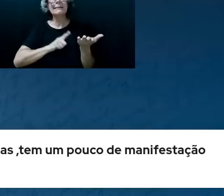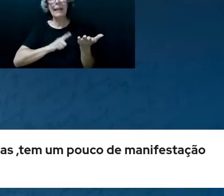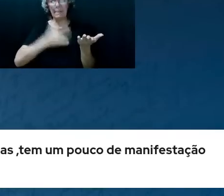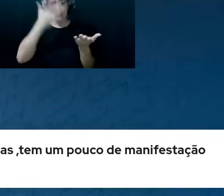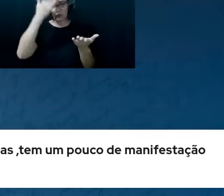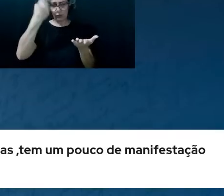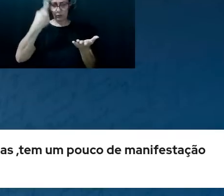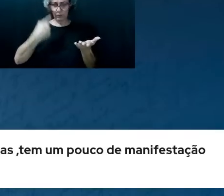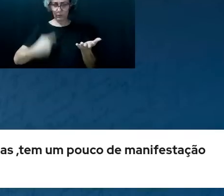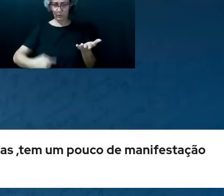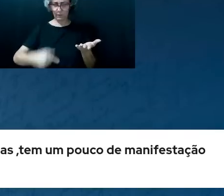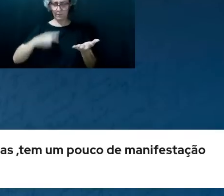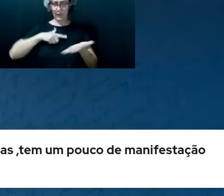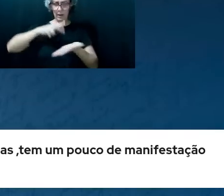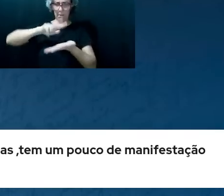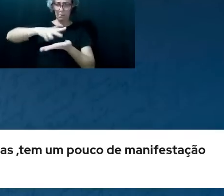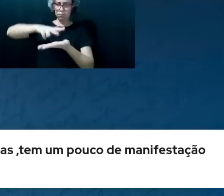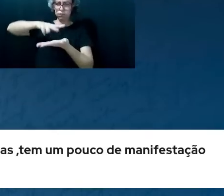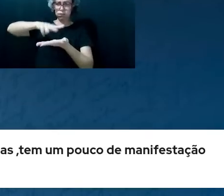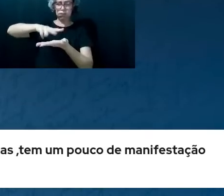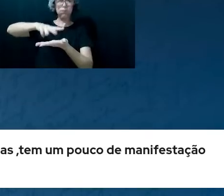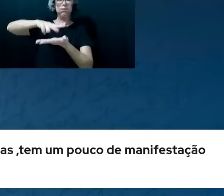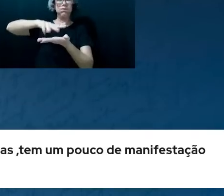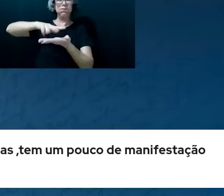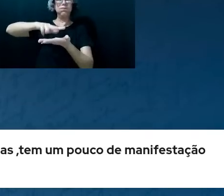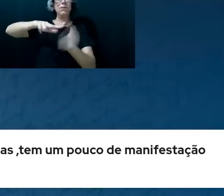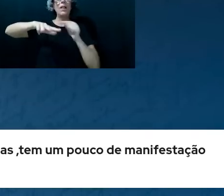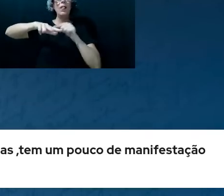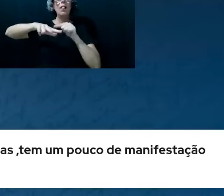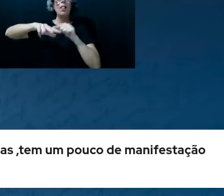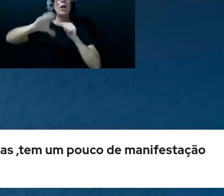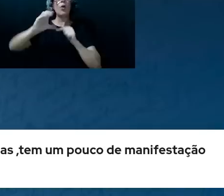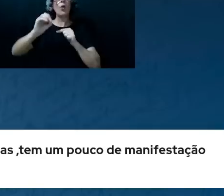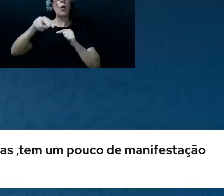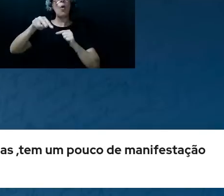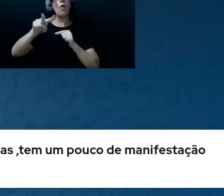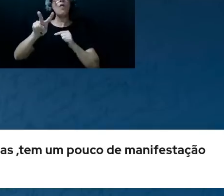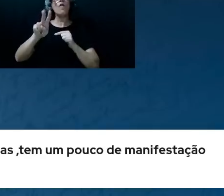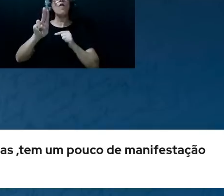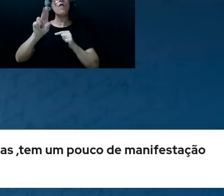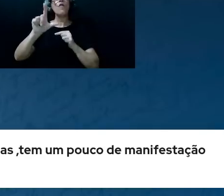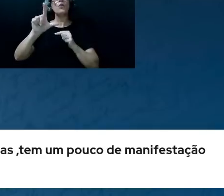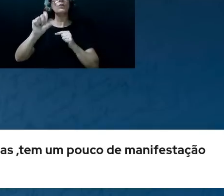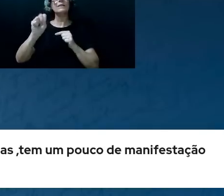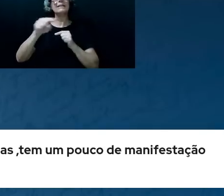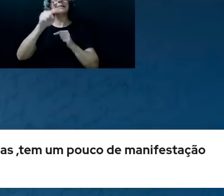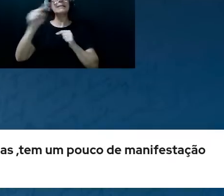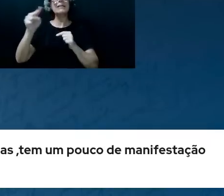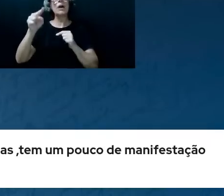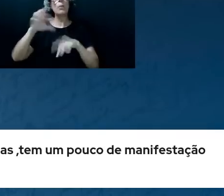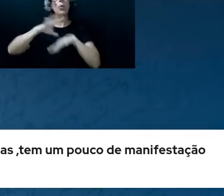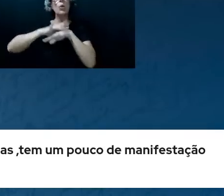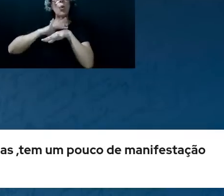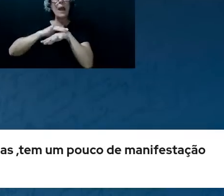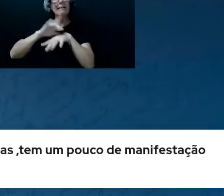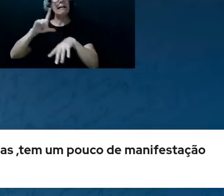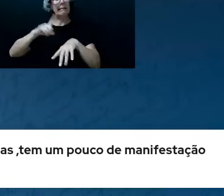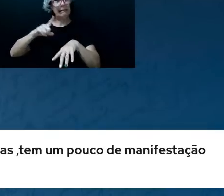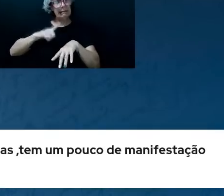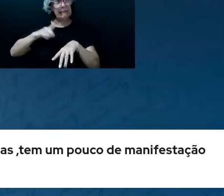crises de convulsão por doenças, tem um pouco de manifestação espiritual também?